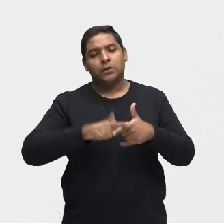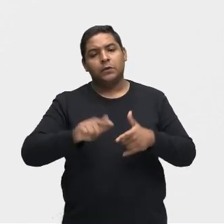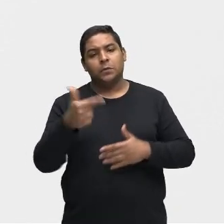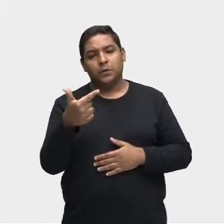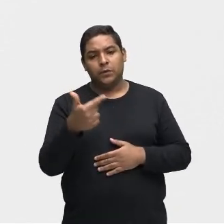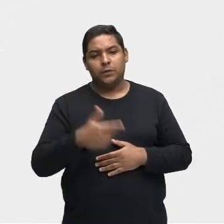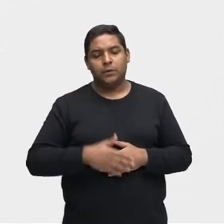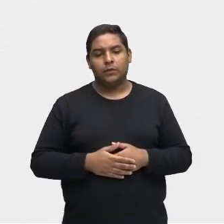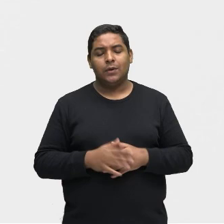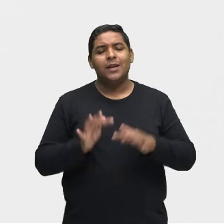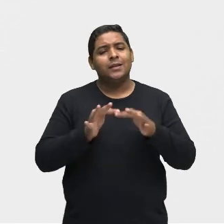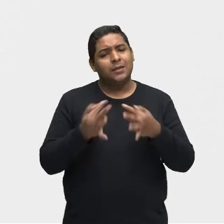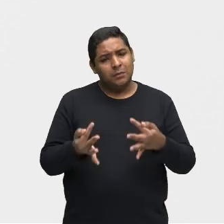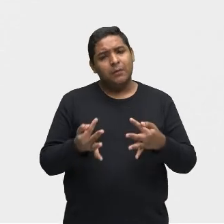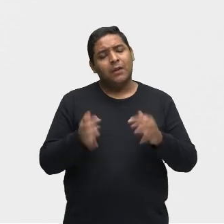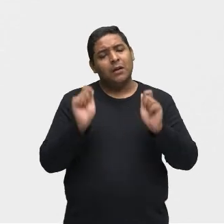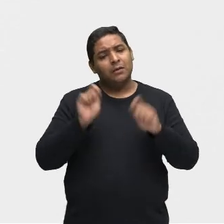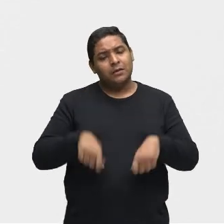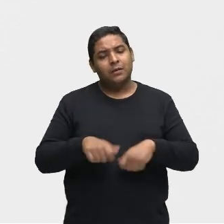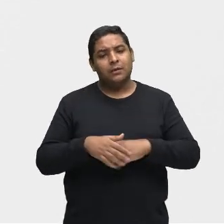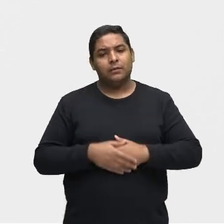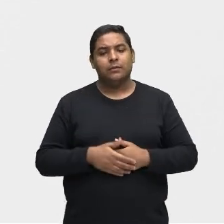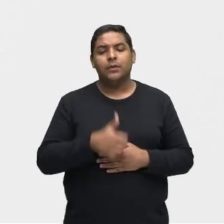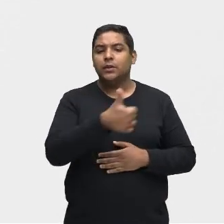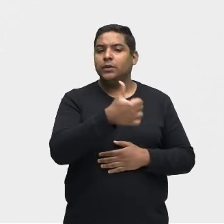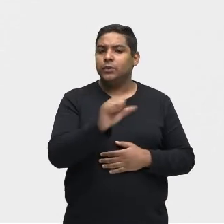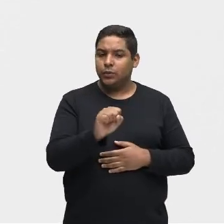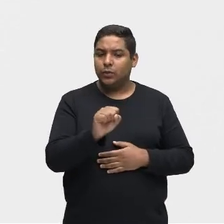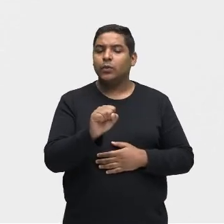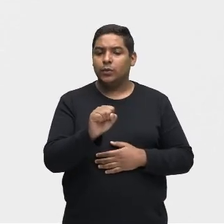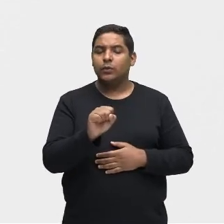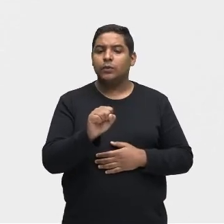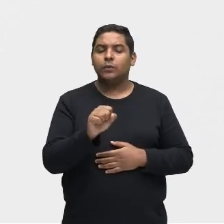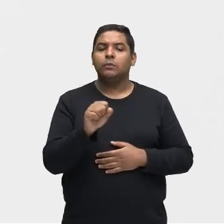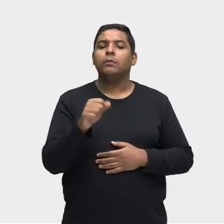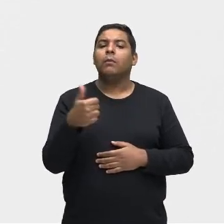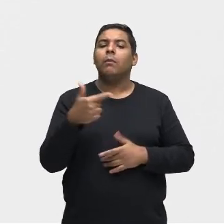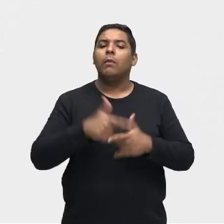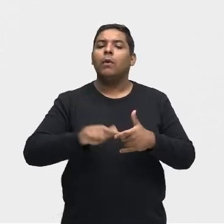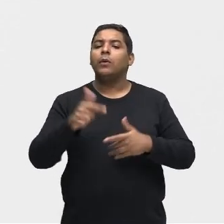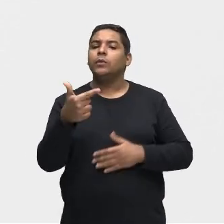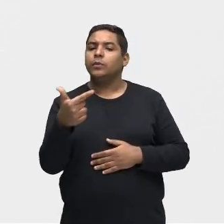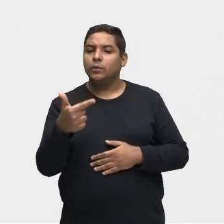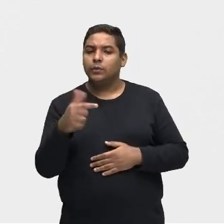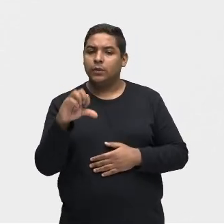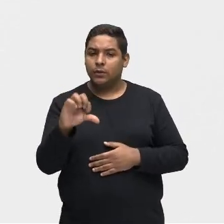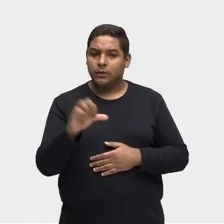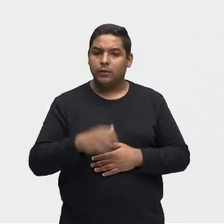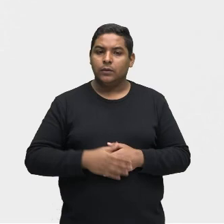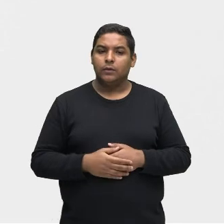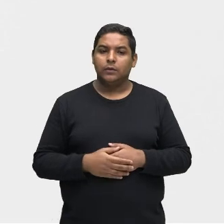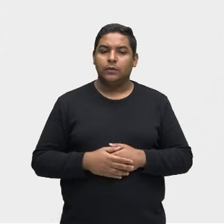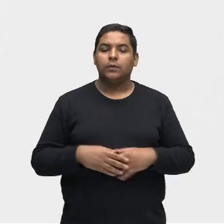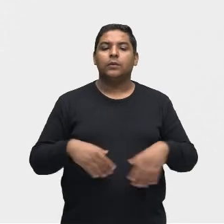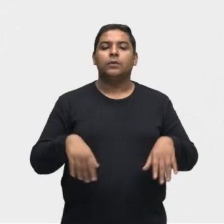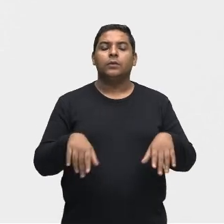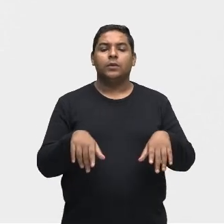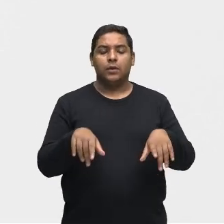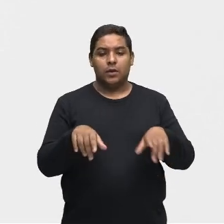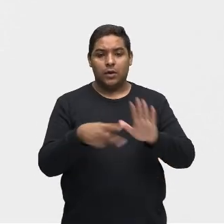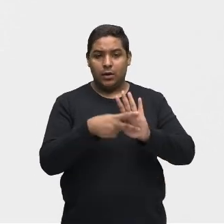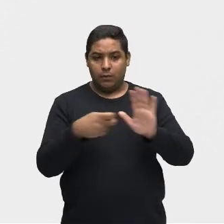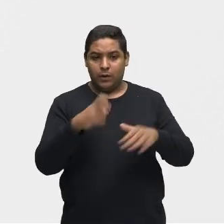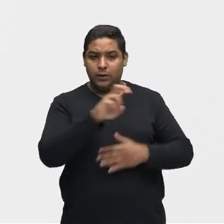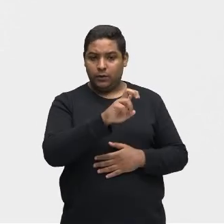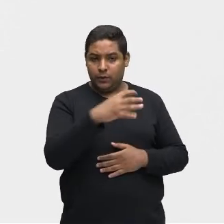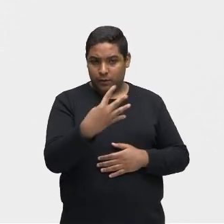Podemos simplificar, como eu expliquei, 18 por 2 dá 9, 54. Então, 54